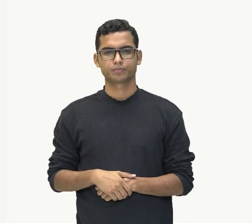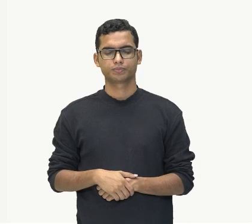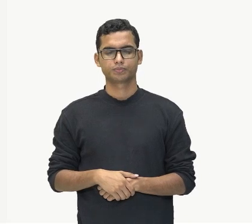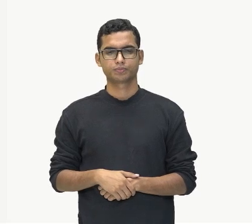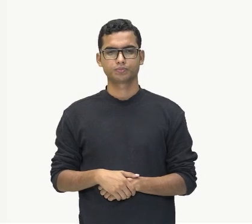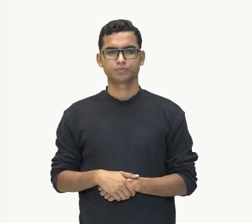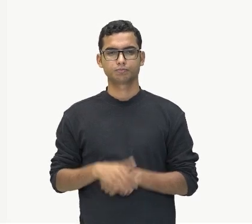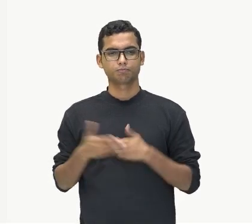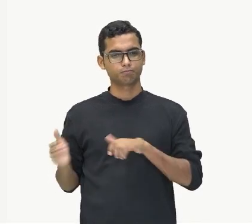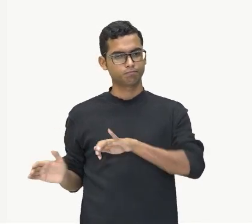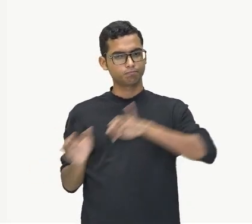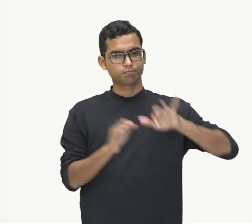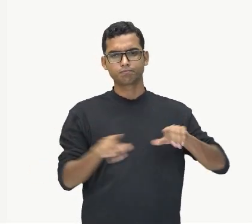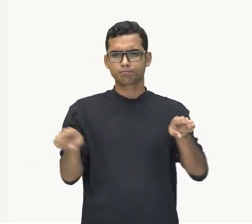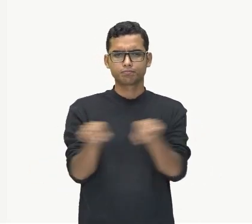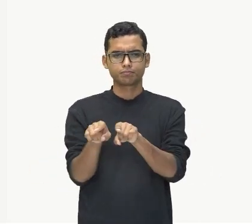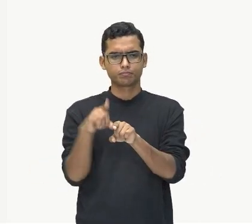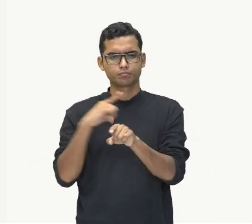indicadores